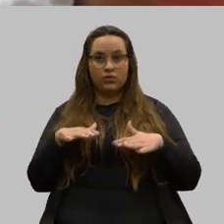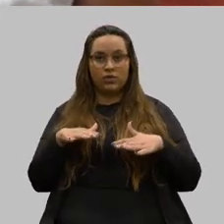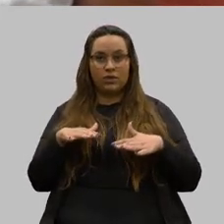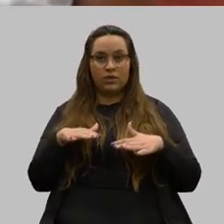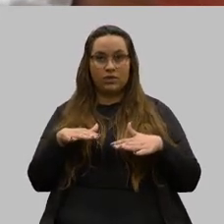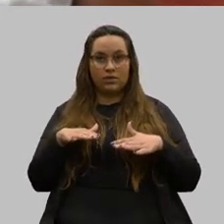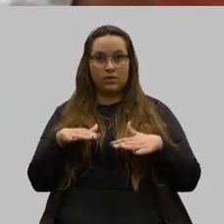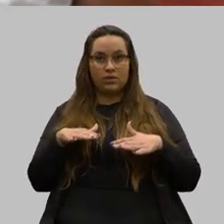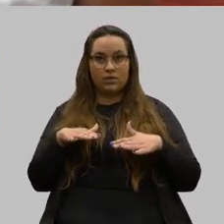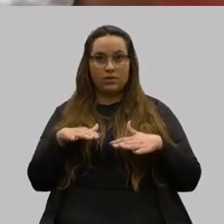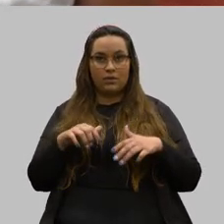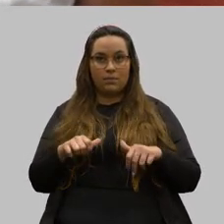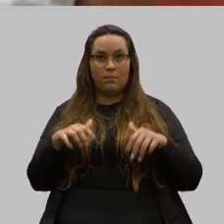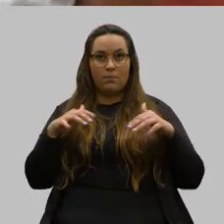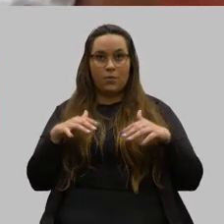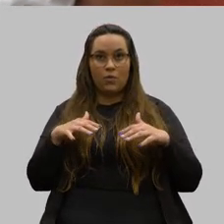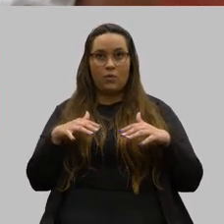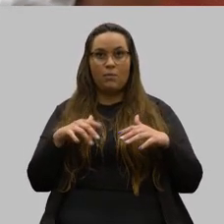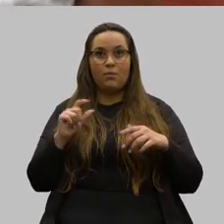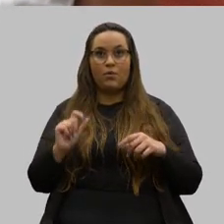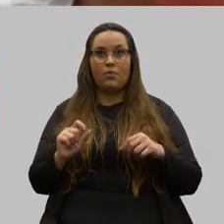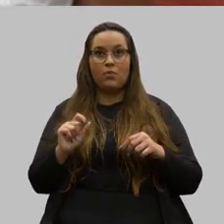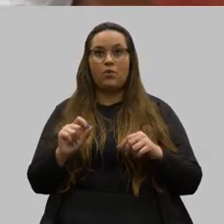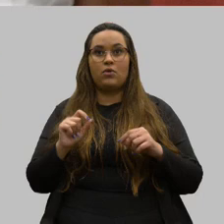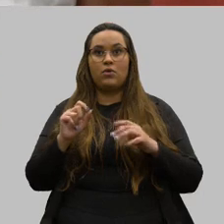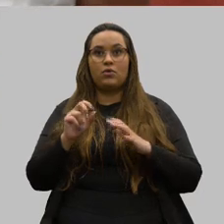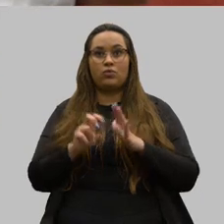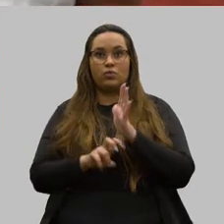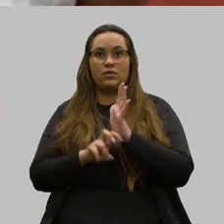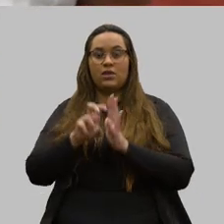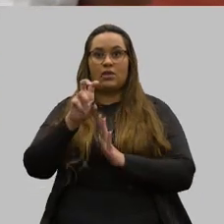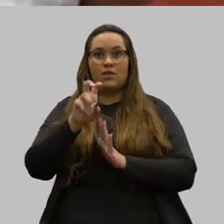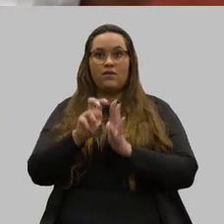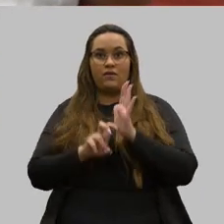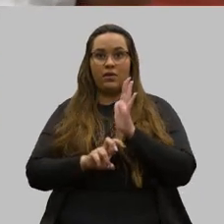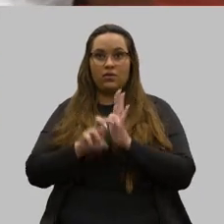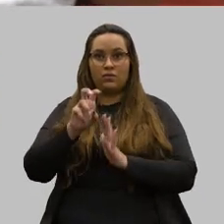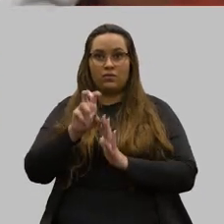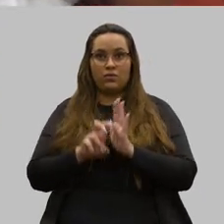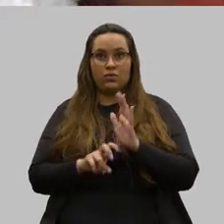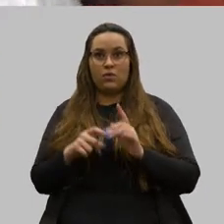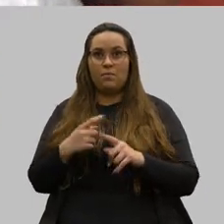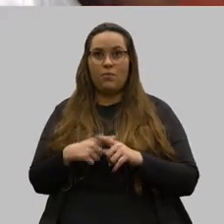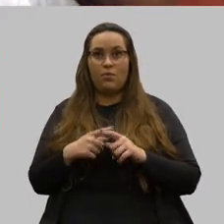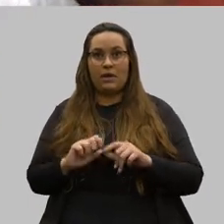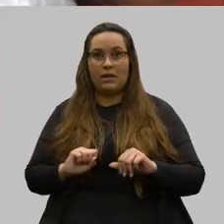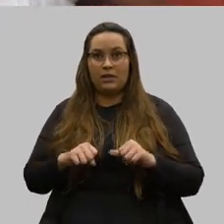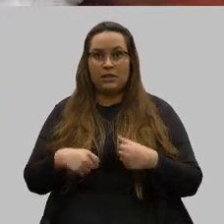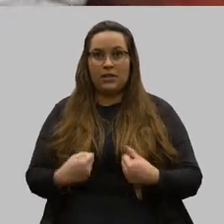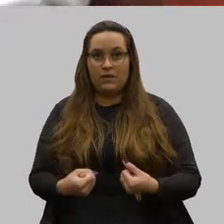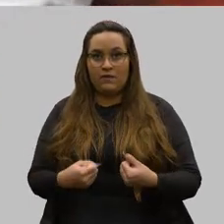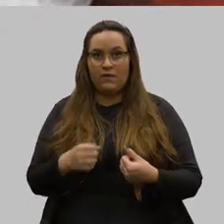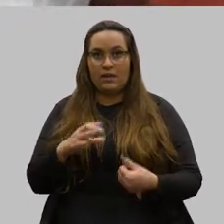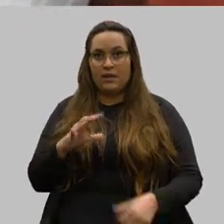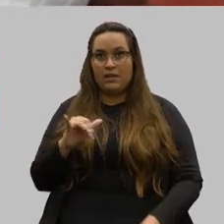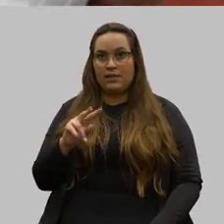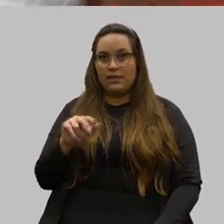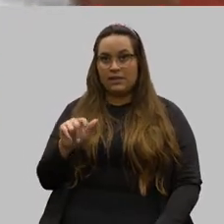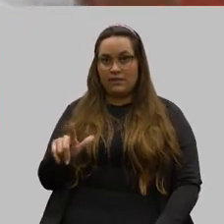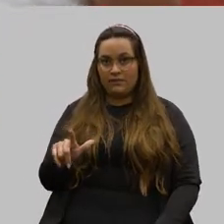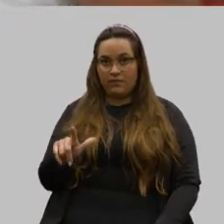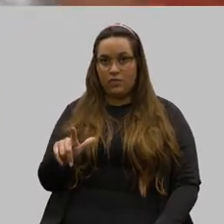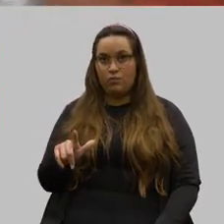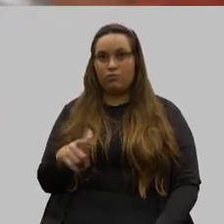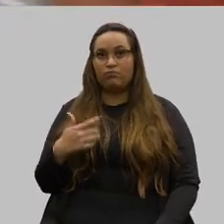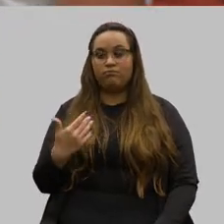audiência por para tratar das questões dos Elevadores porque aquilo ali é uma questão de Defesa Civil Defesa Civil é afeta esta